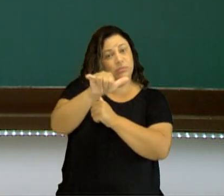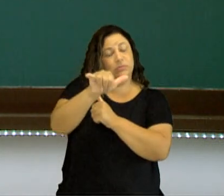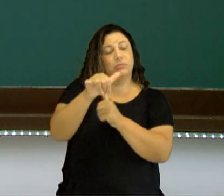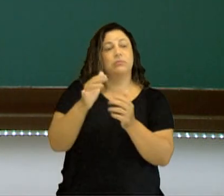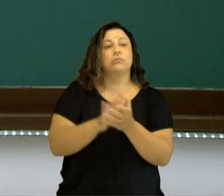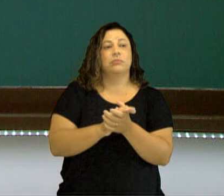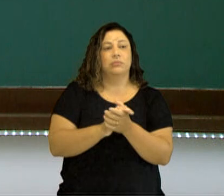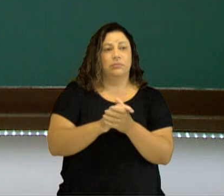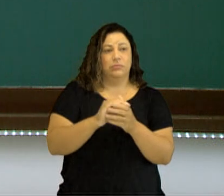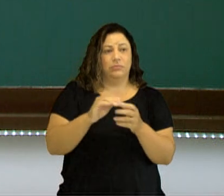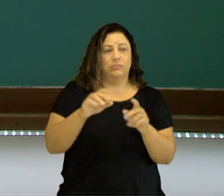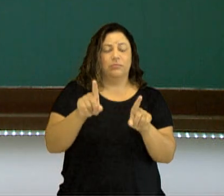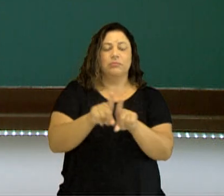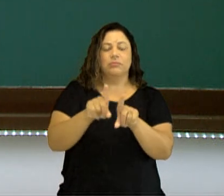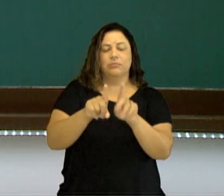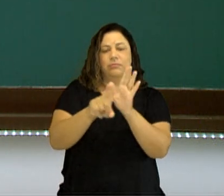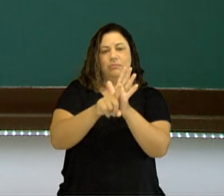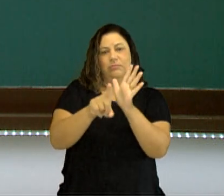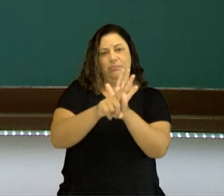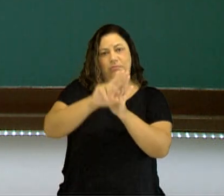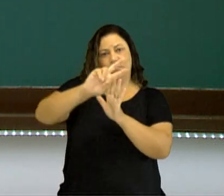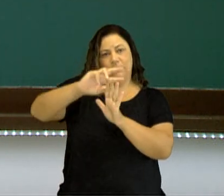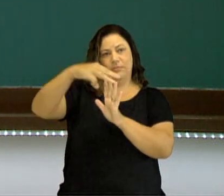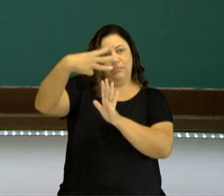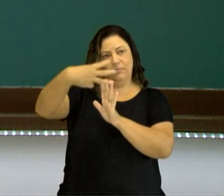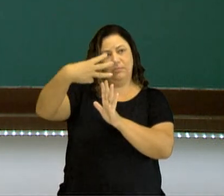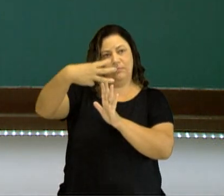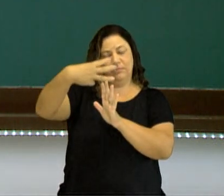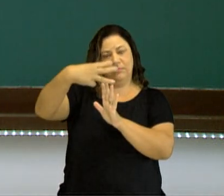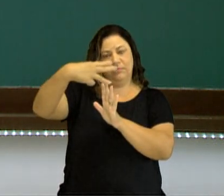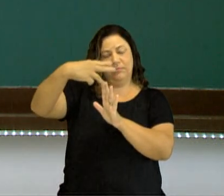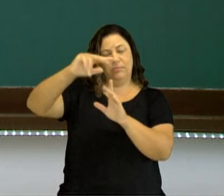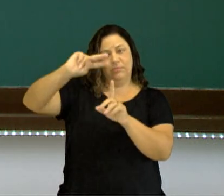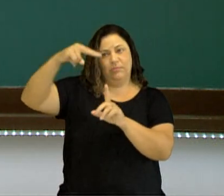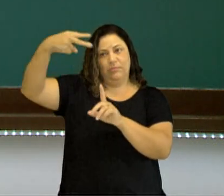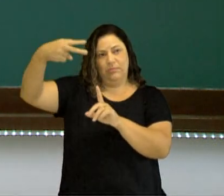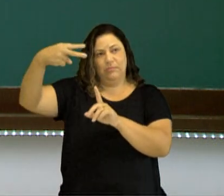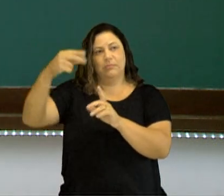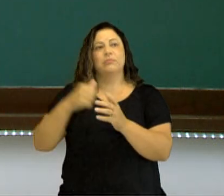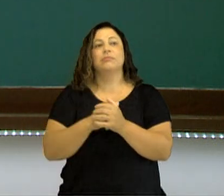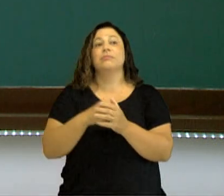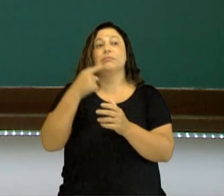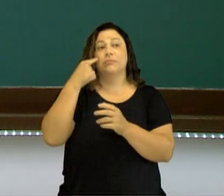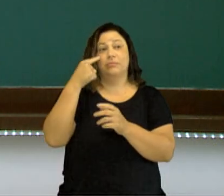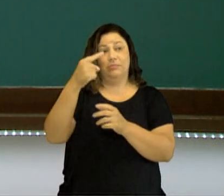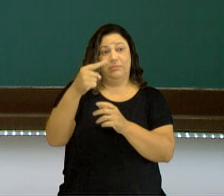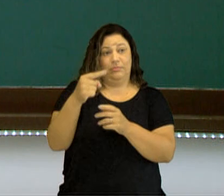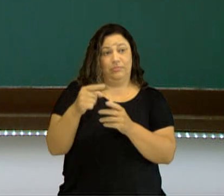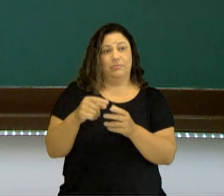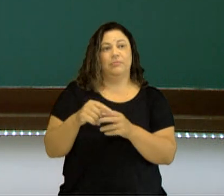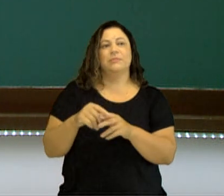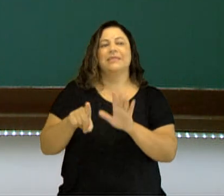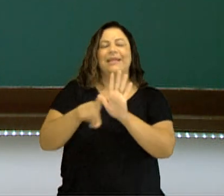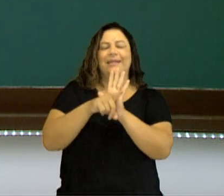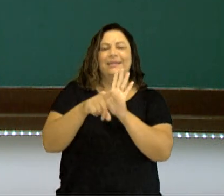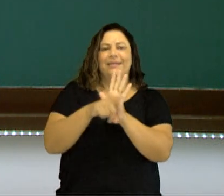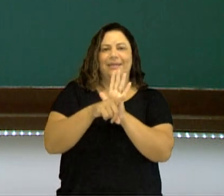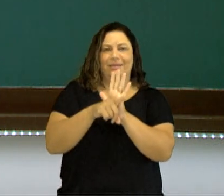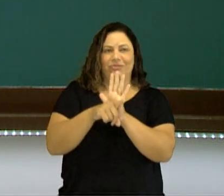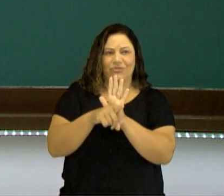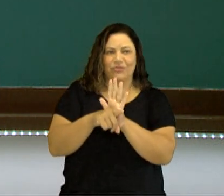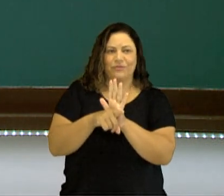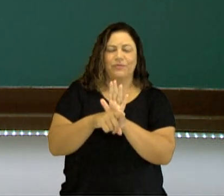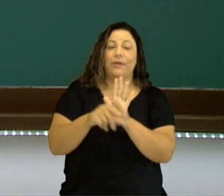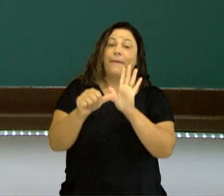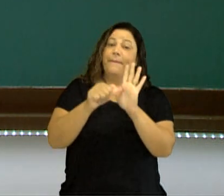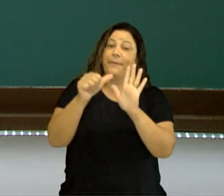quadrado, então o menos 3 também estará, entre parênteses, porque ele é negativo. De acordo com as regras matemáticas, primeiro eu